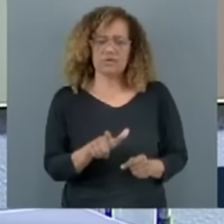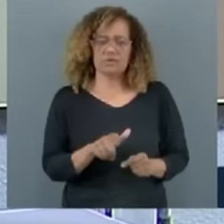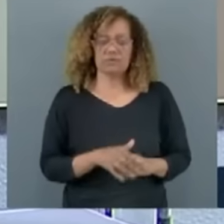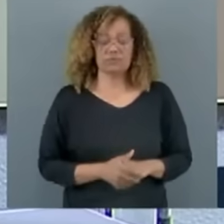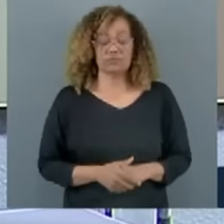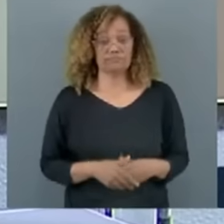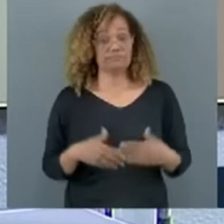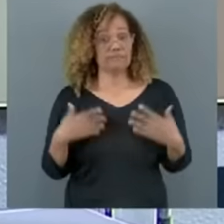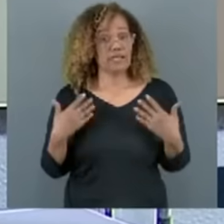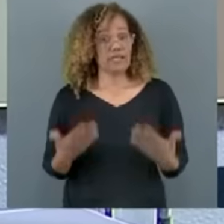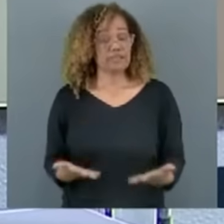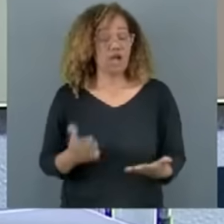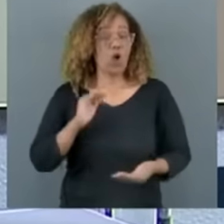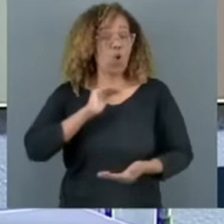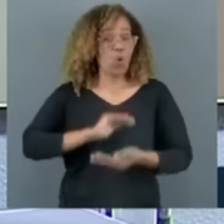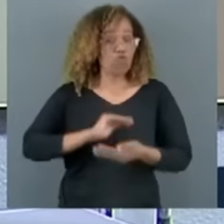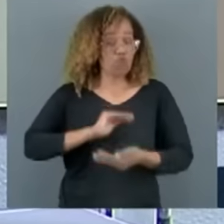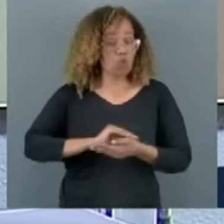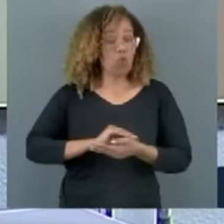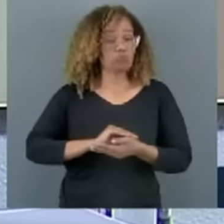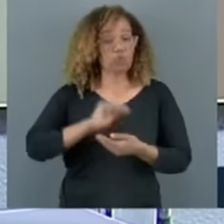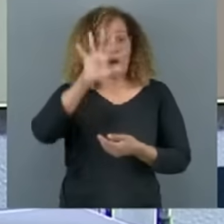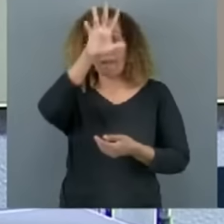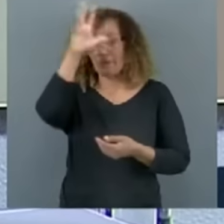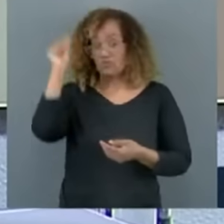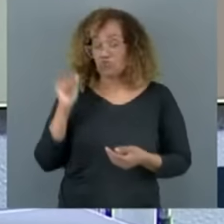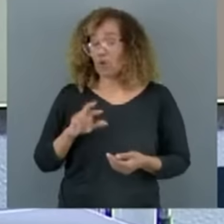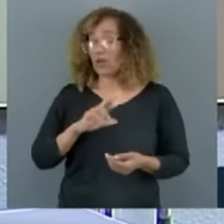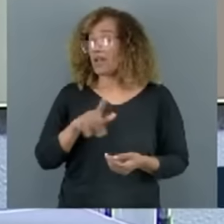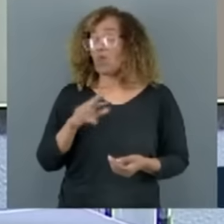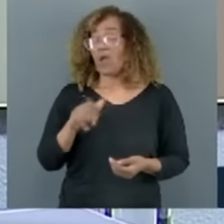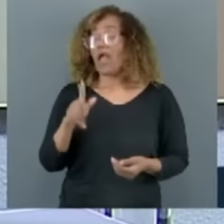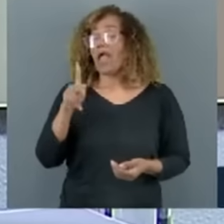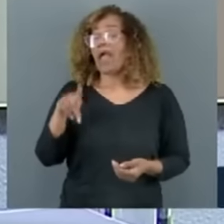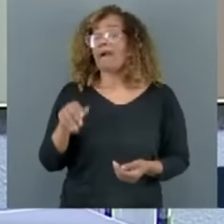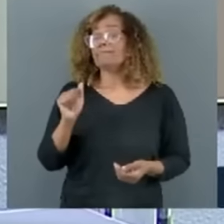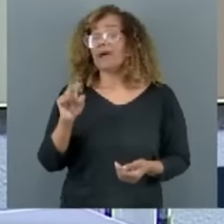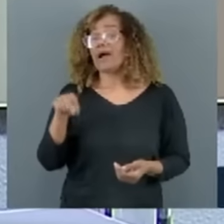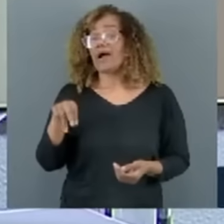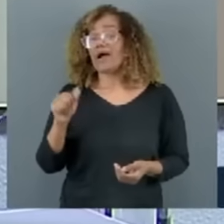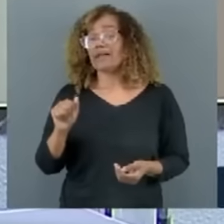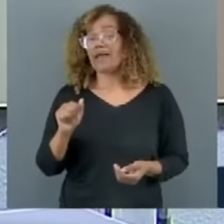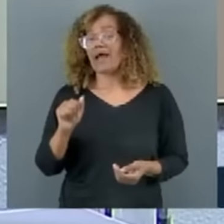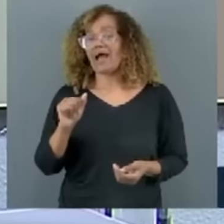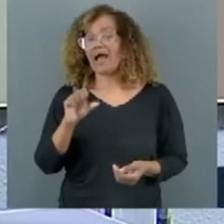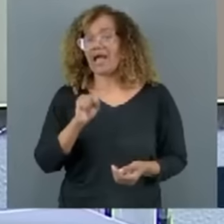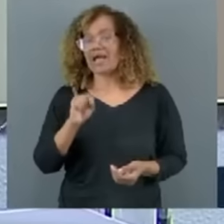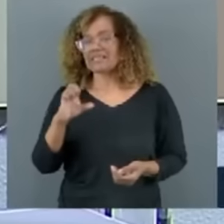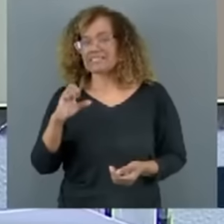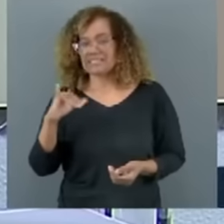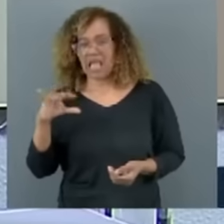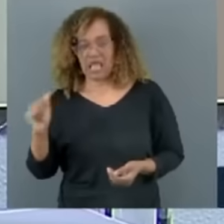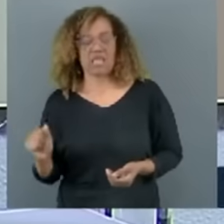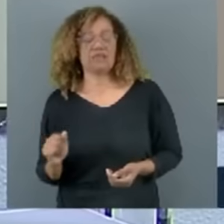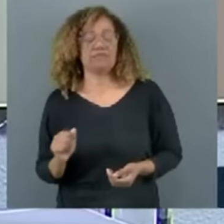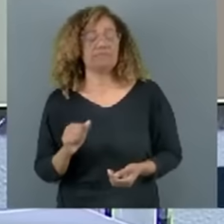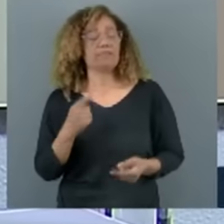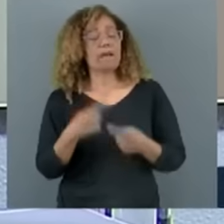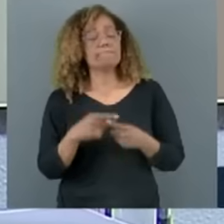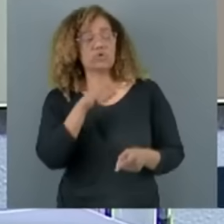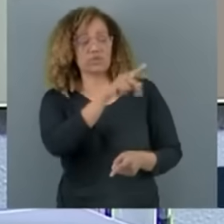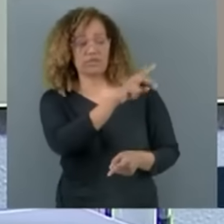Então, o Fundo Amazônia, ele não é panaceia. Quando a gente olha, aí Vossa Excelência perguntou